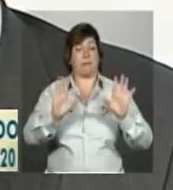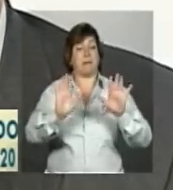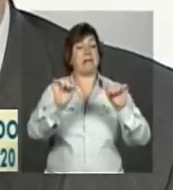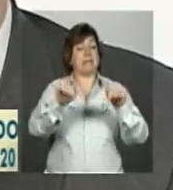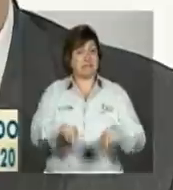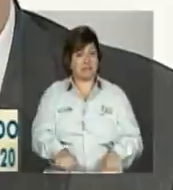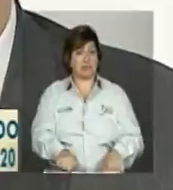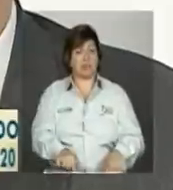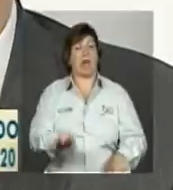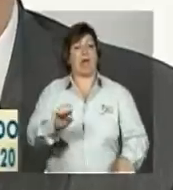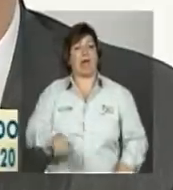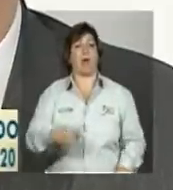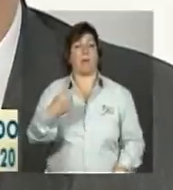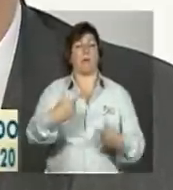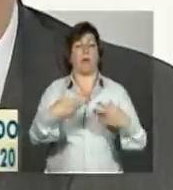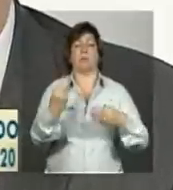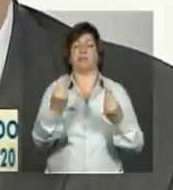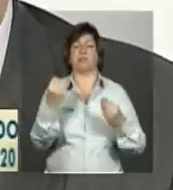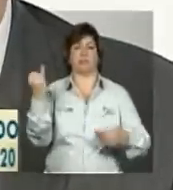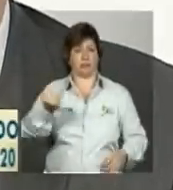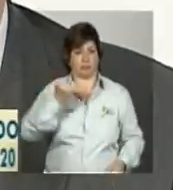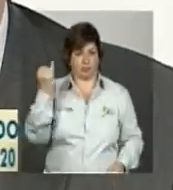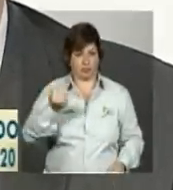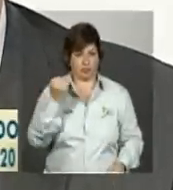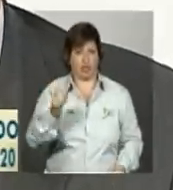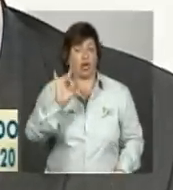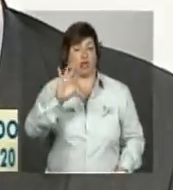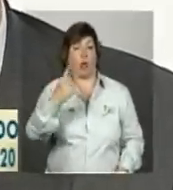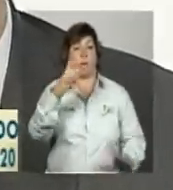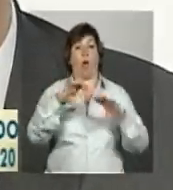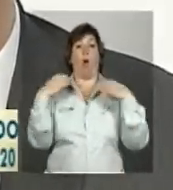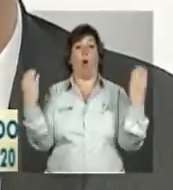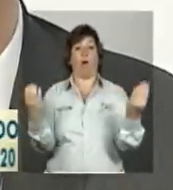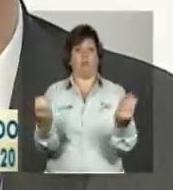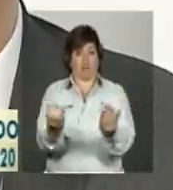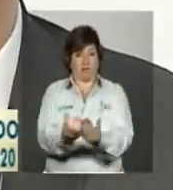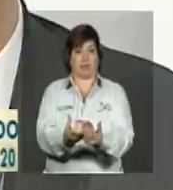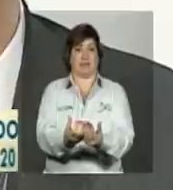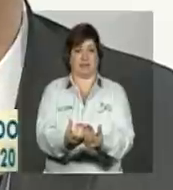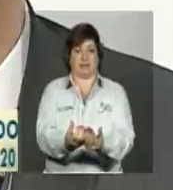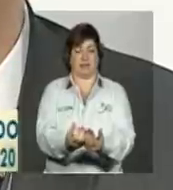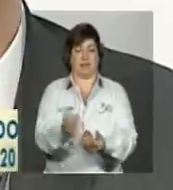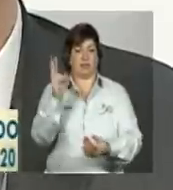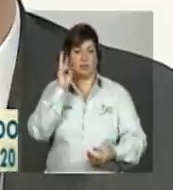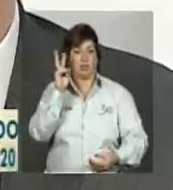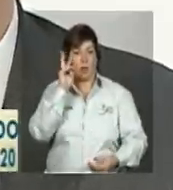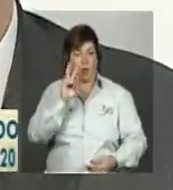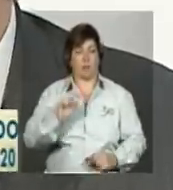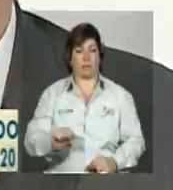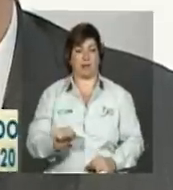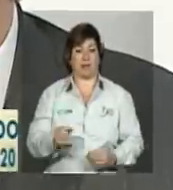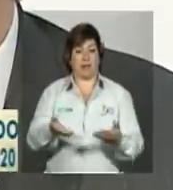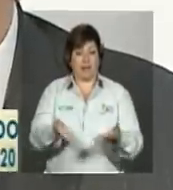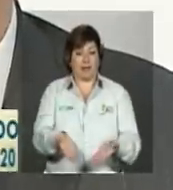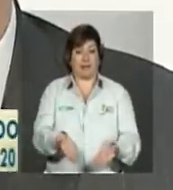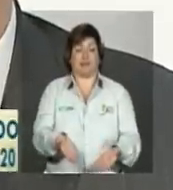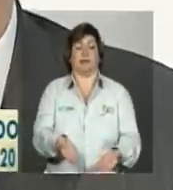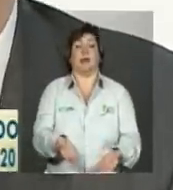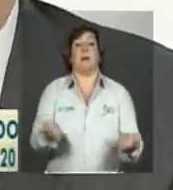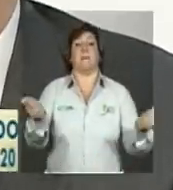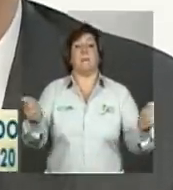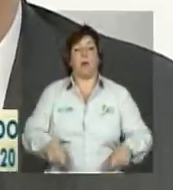isso é um marco importantíssimo que só uma conferência do porte desta tem condições